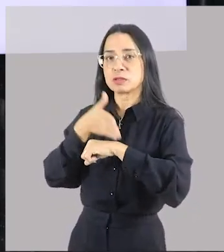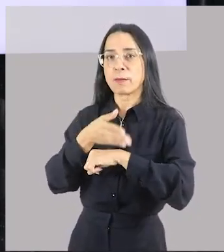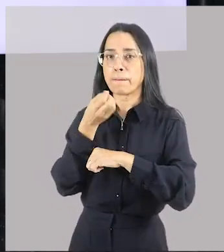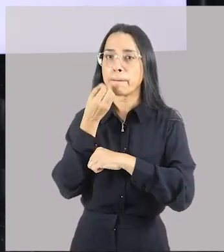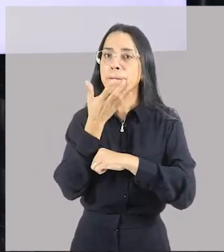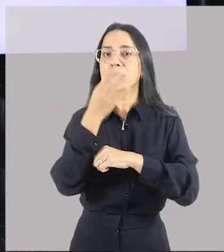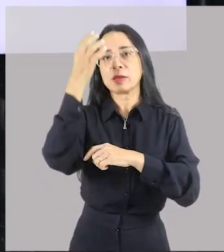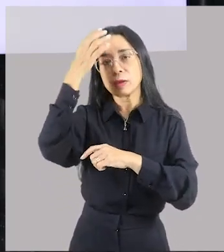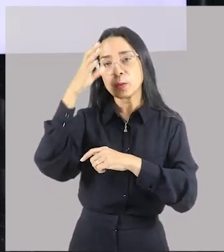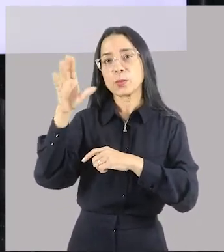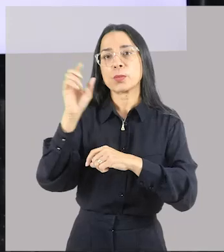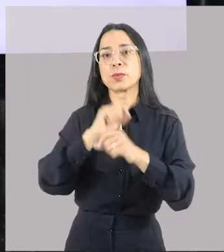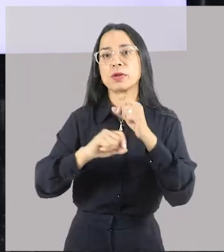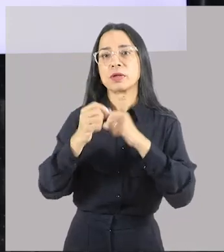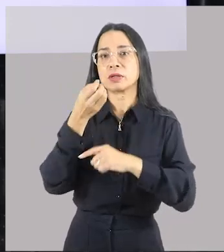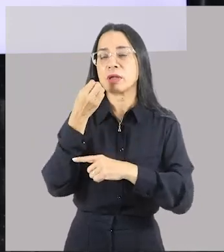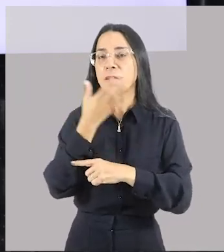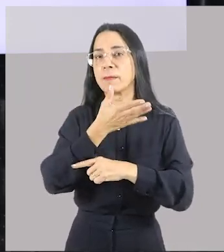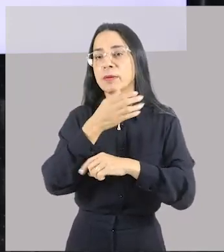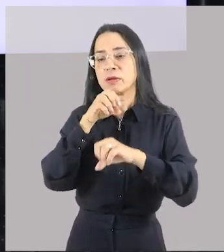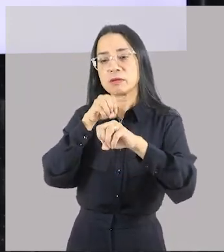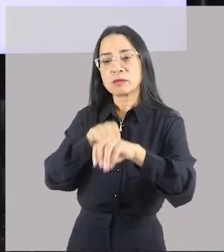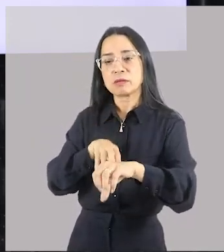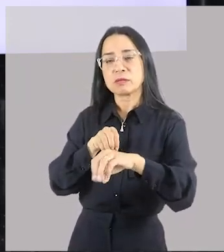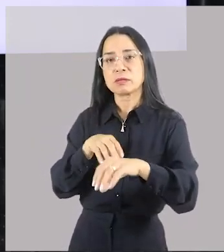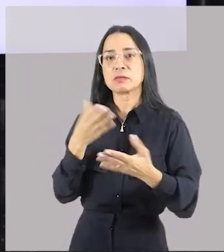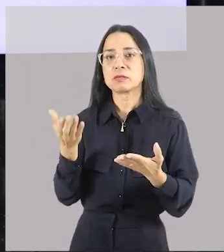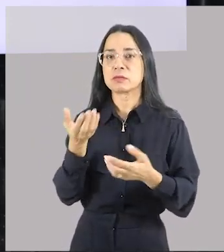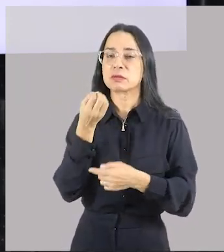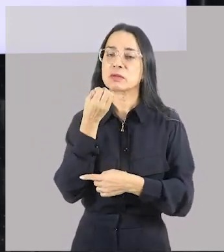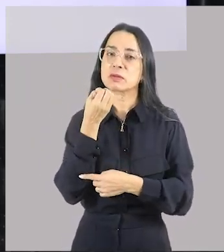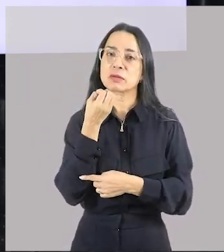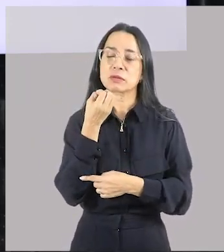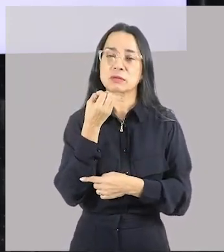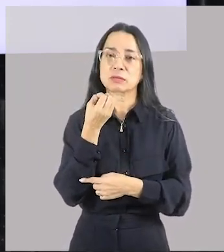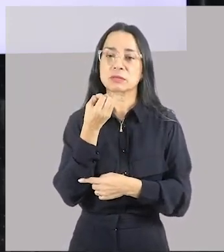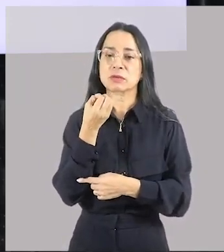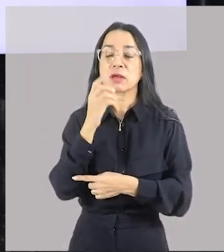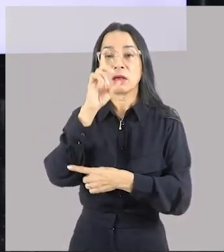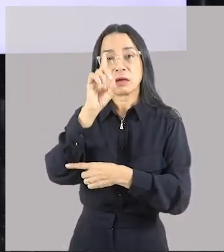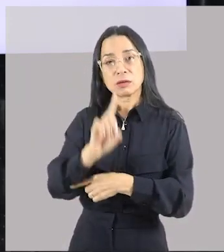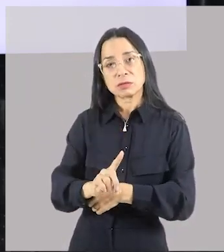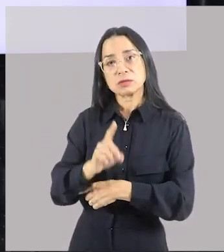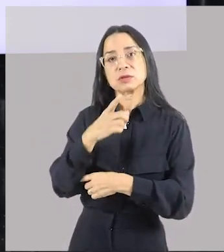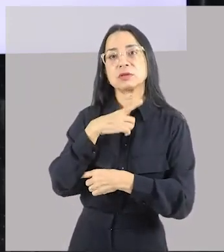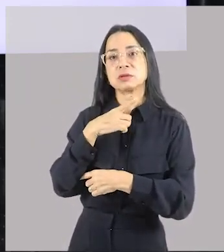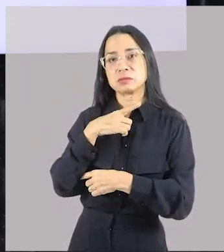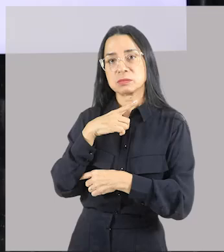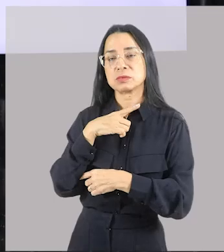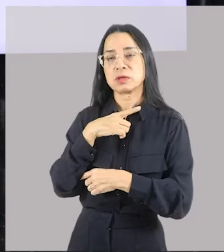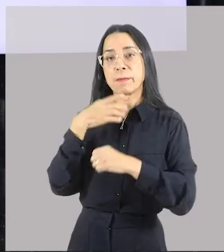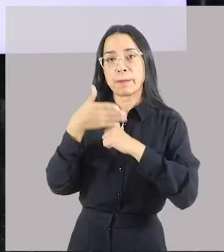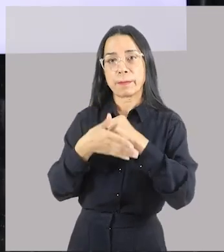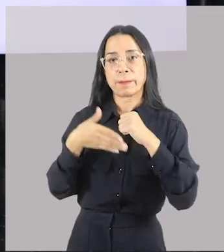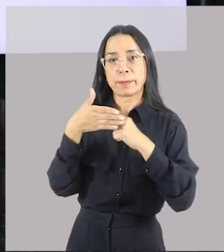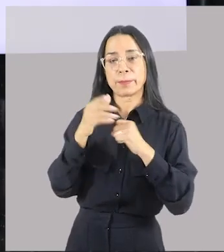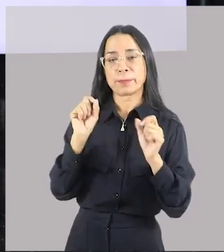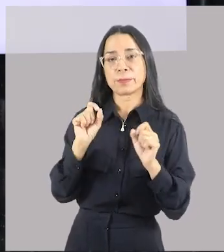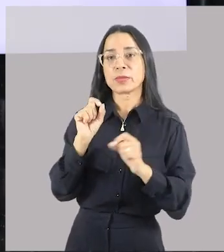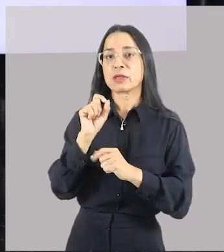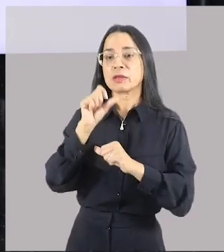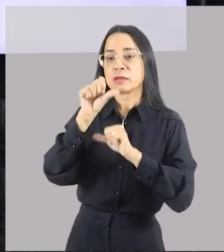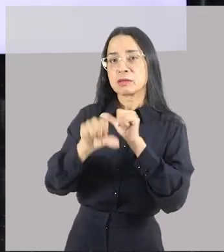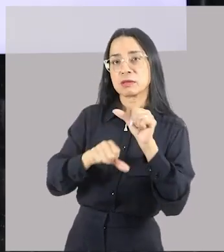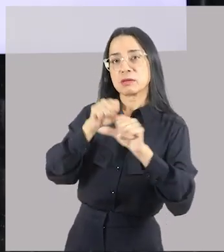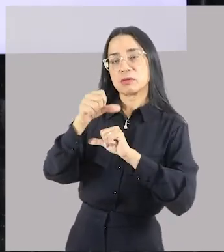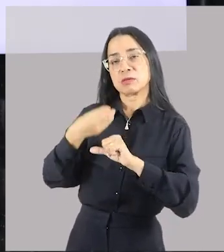bens culturais, a bens educacionais, né, aos direitos que ela deveria ter, básicos, isso vai